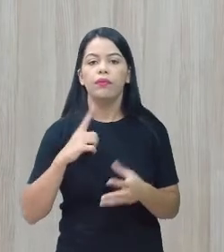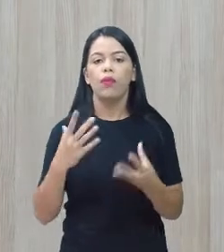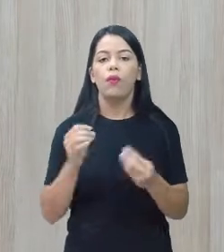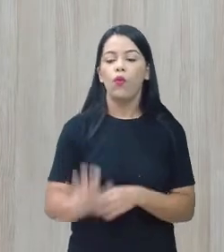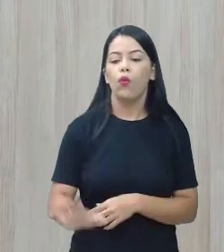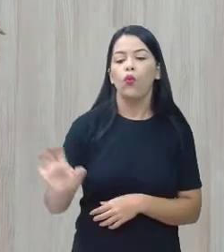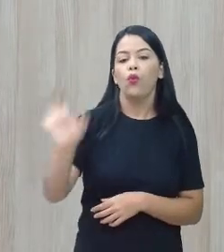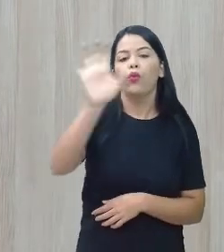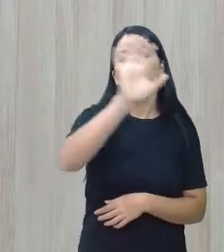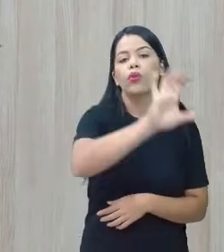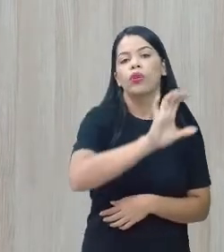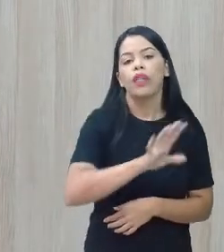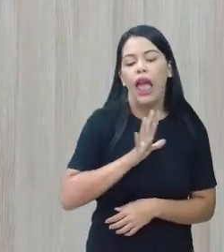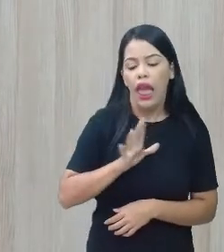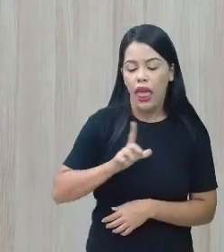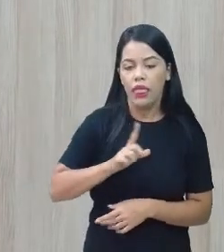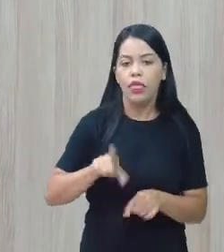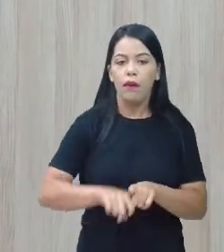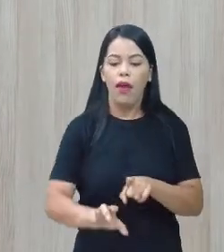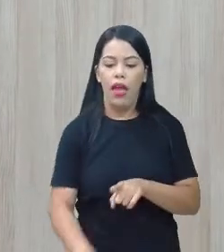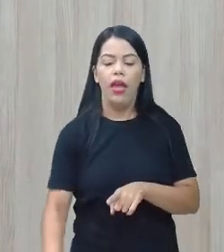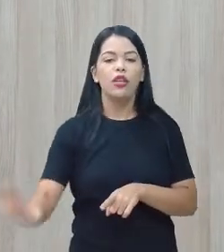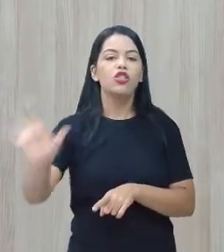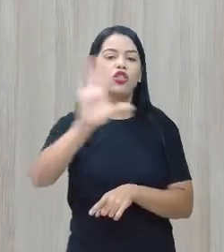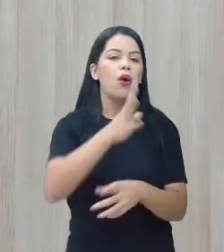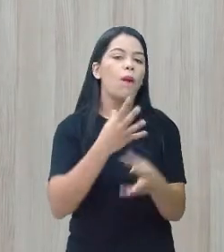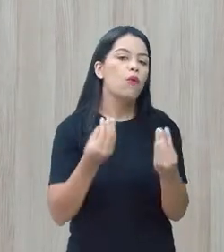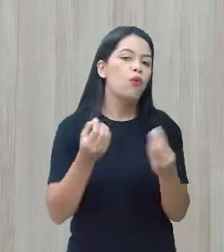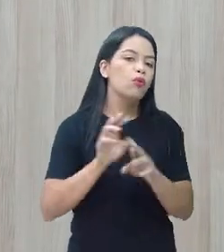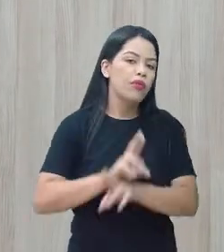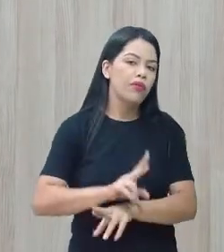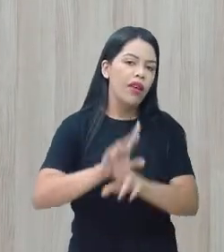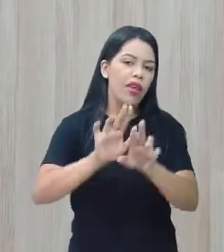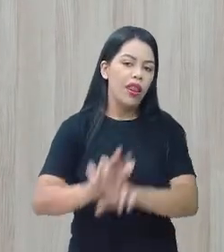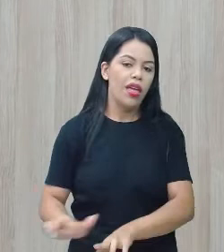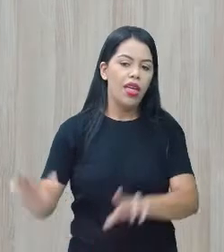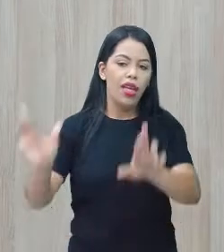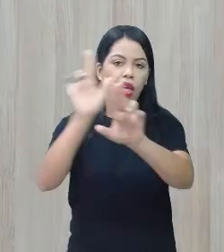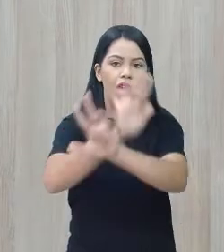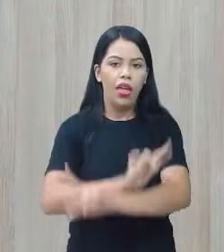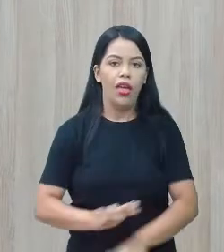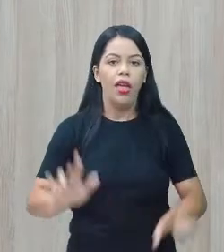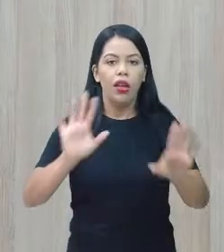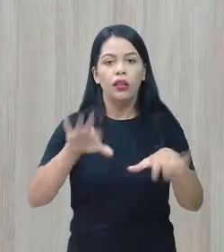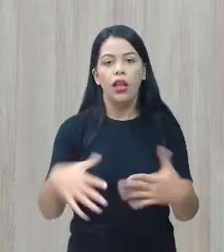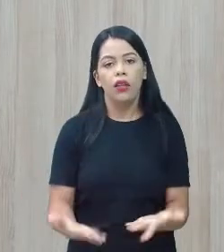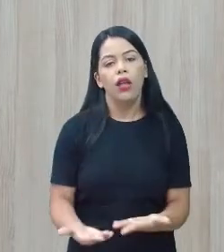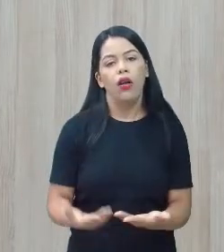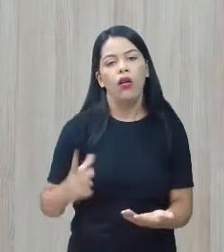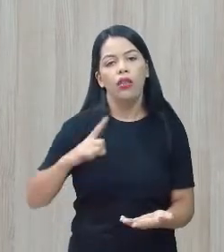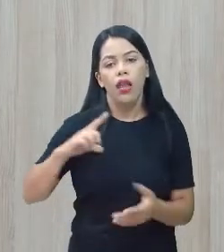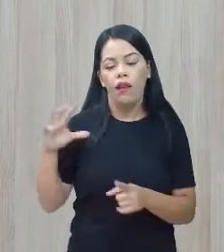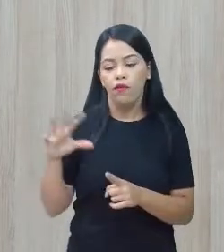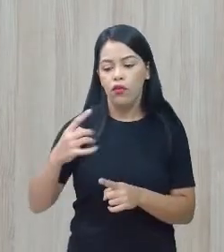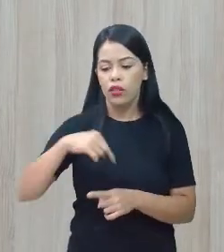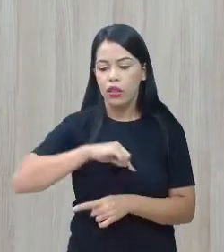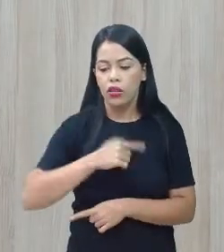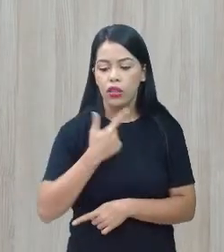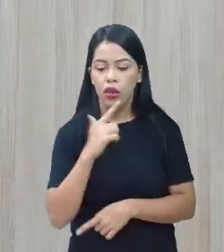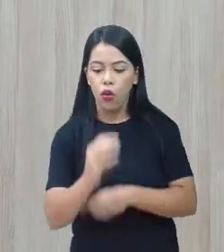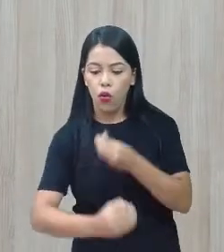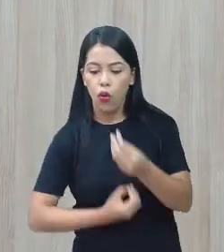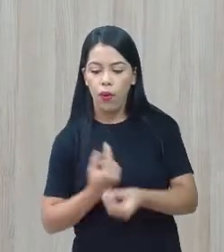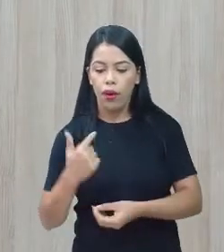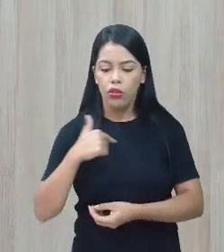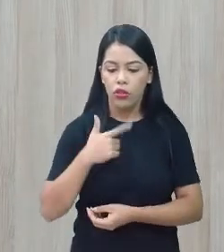e temos regiões muito diferentes. Isso impacta o quê? Na nossa linguagem, em como a gente vai chamar as